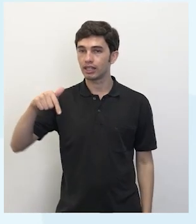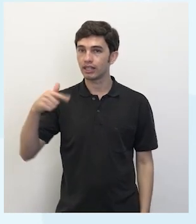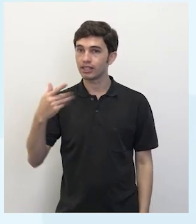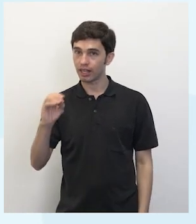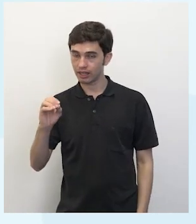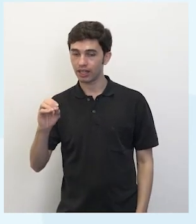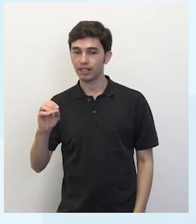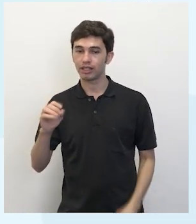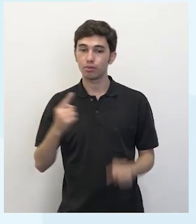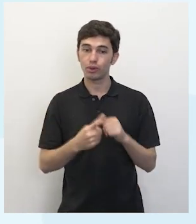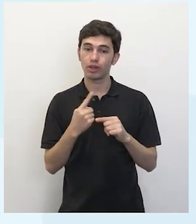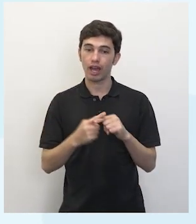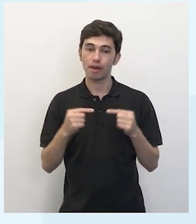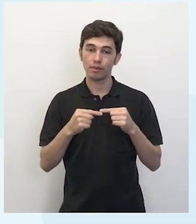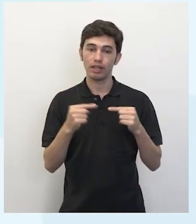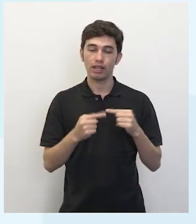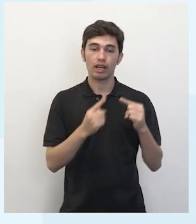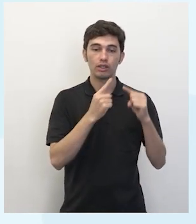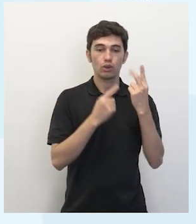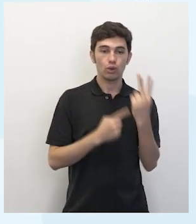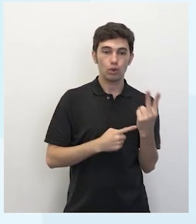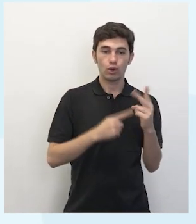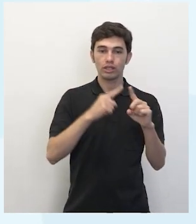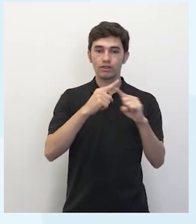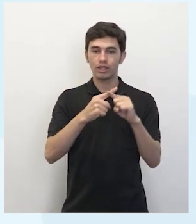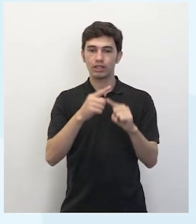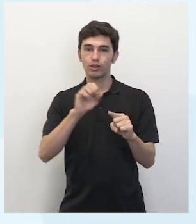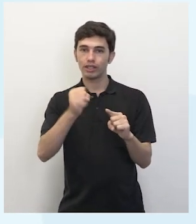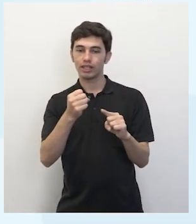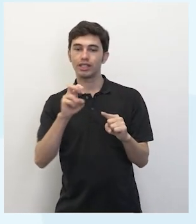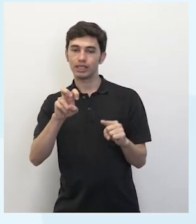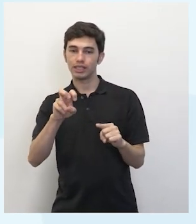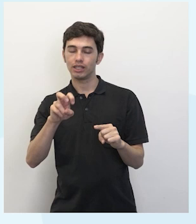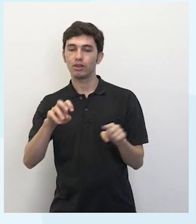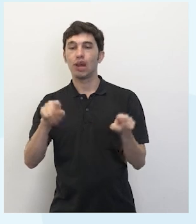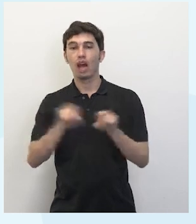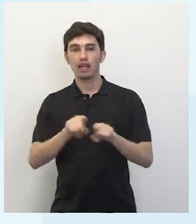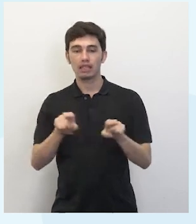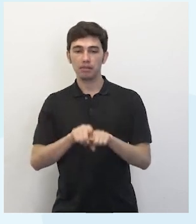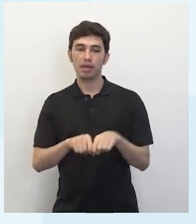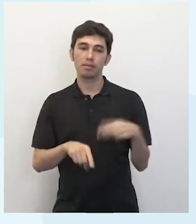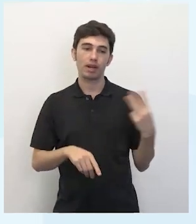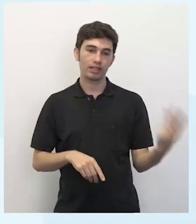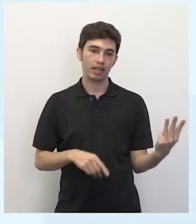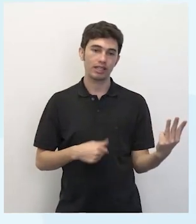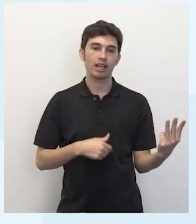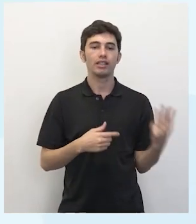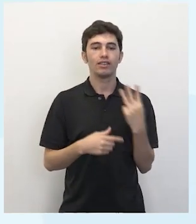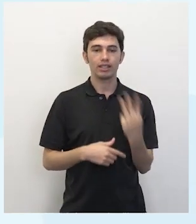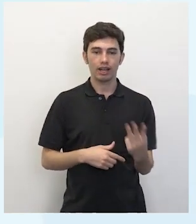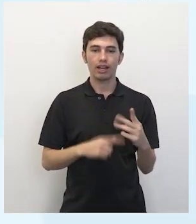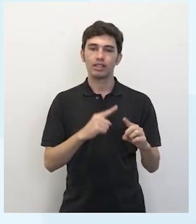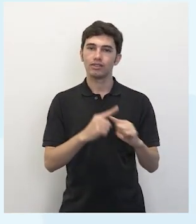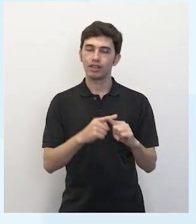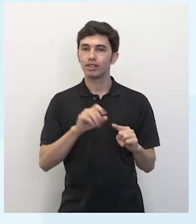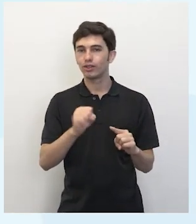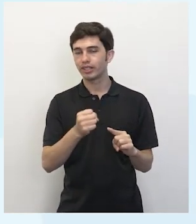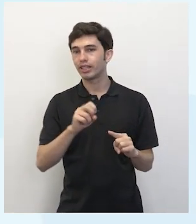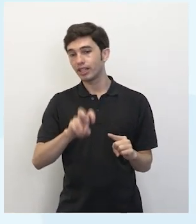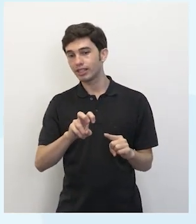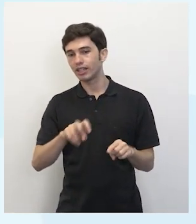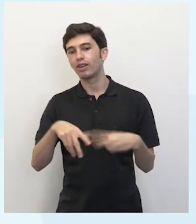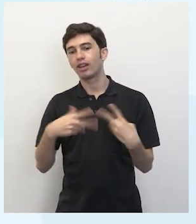produção de 170 salgadinhos, tá? A mesma linha de raciocínio, para 3 kg de farinha, teremos 3